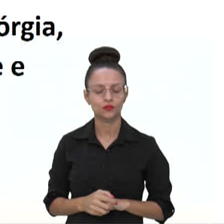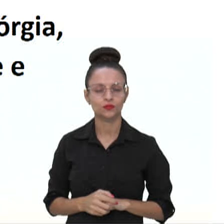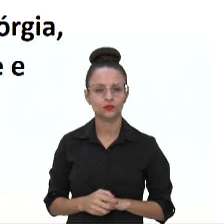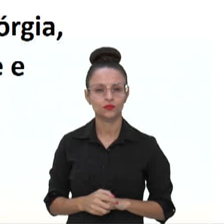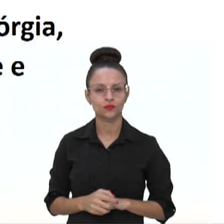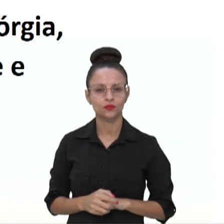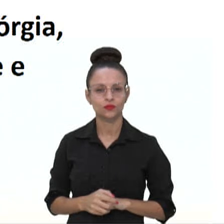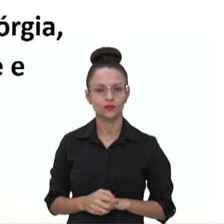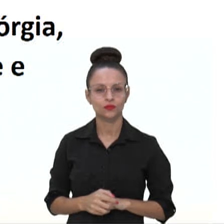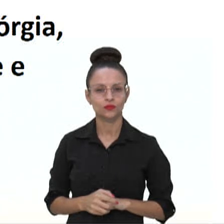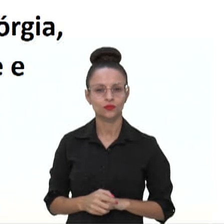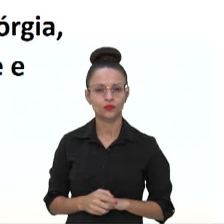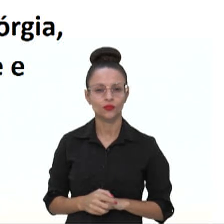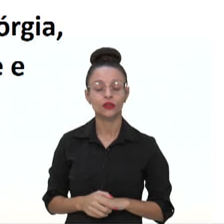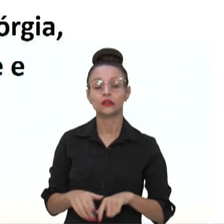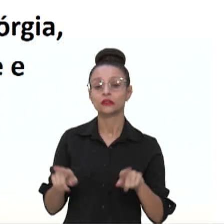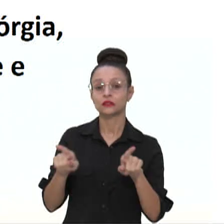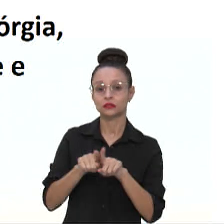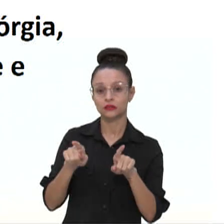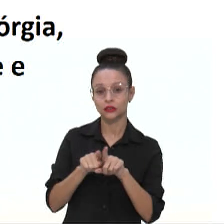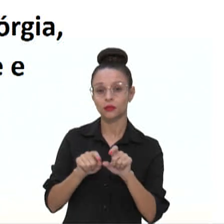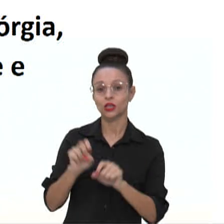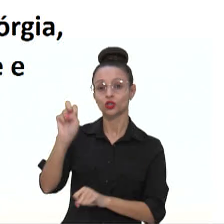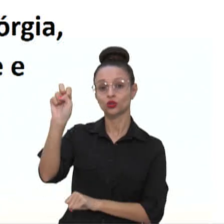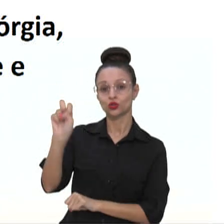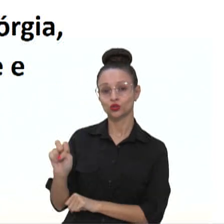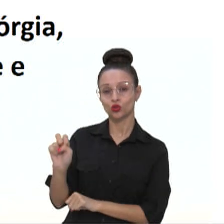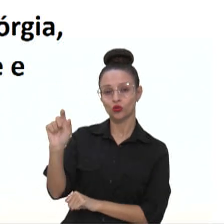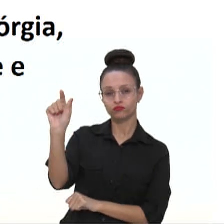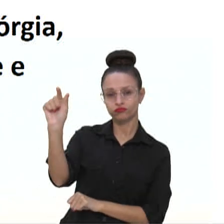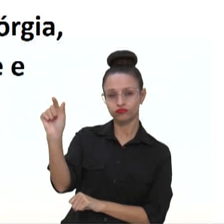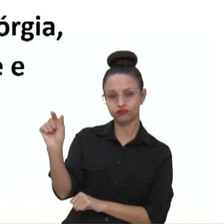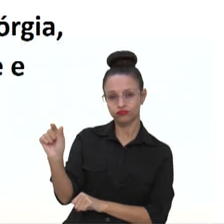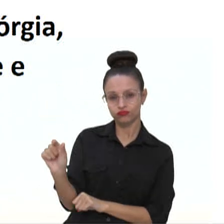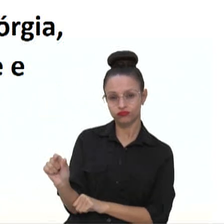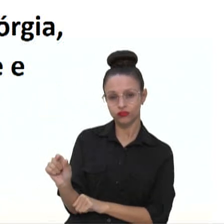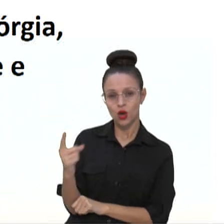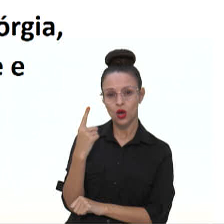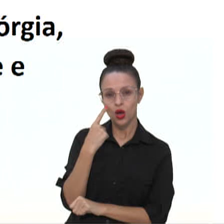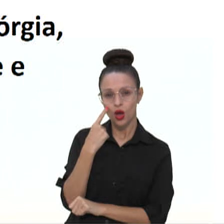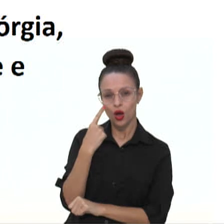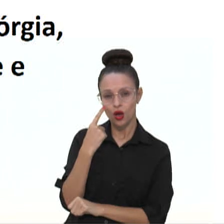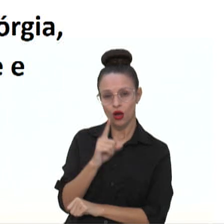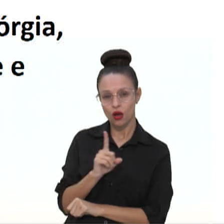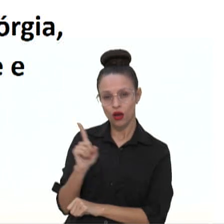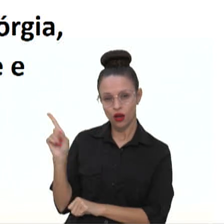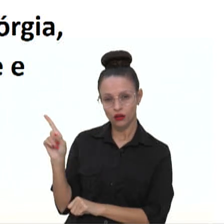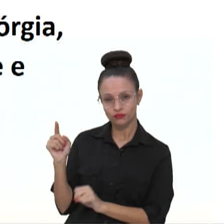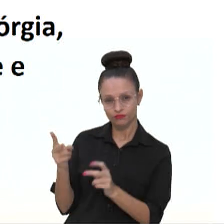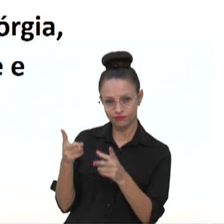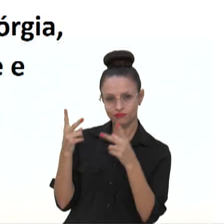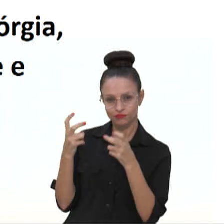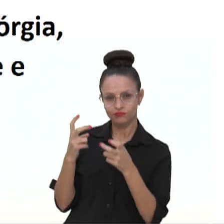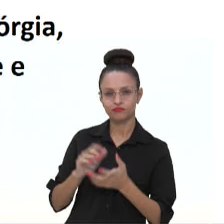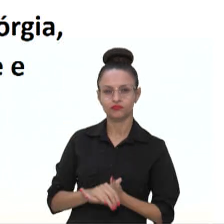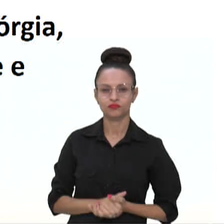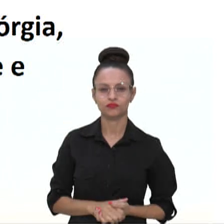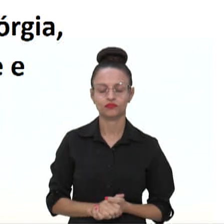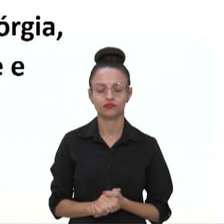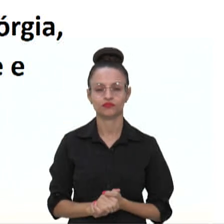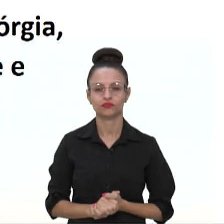York, mais ali centralzinho. E ao sul, as colônias de Virgínia, Geórgia,